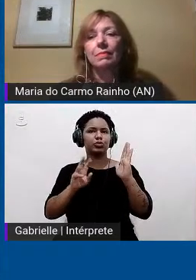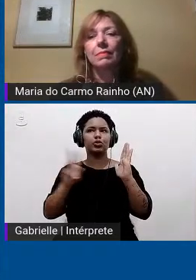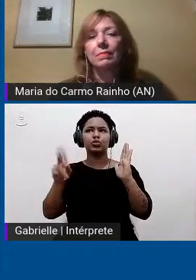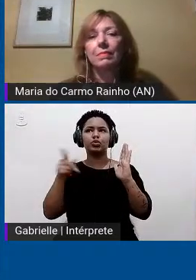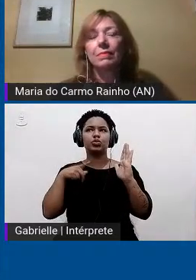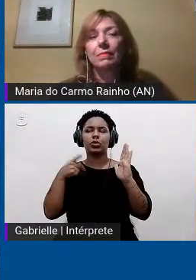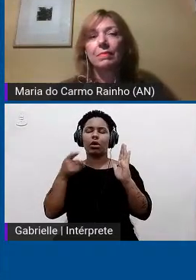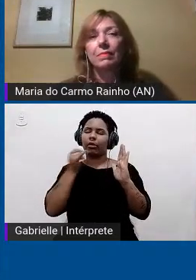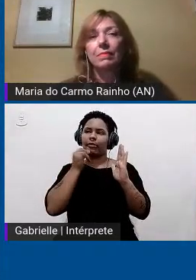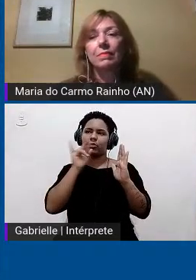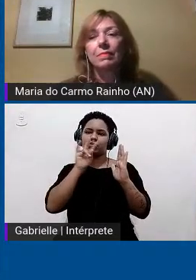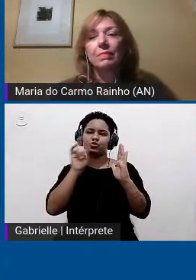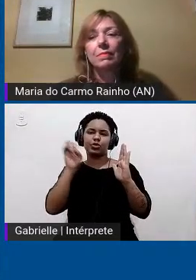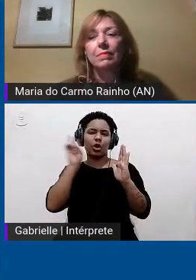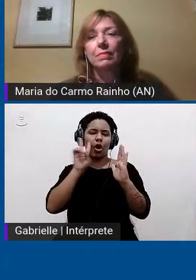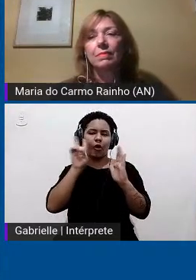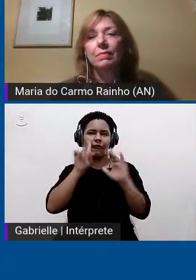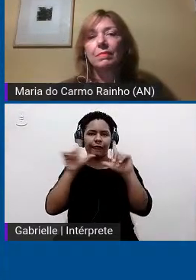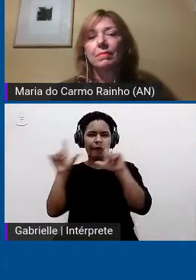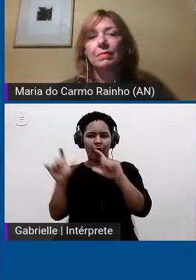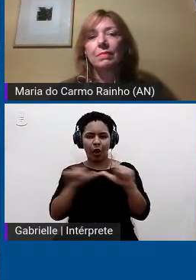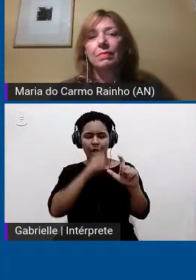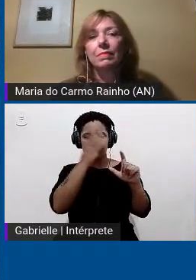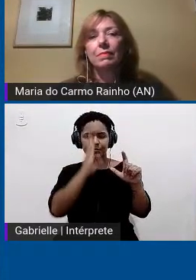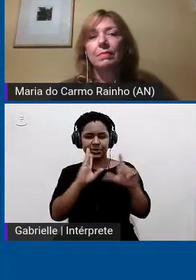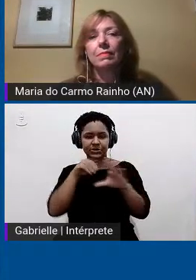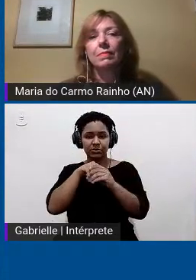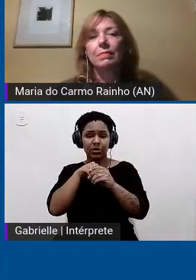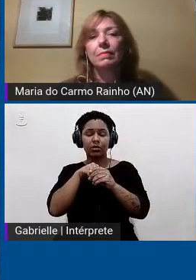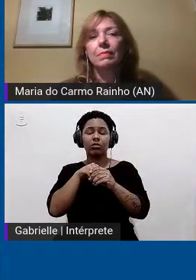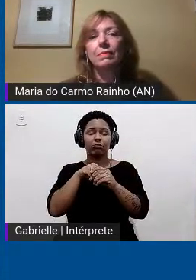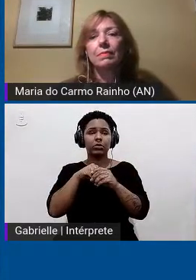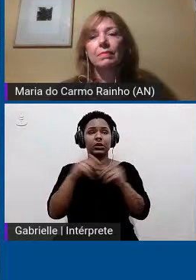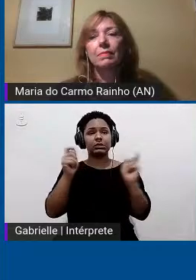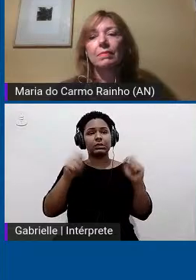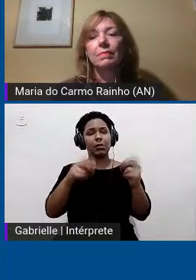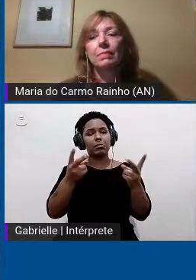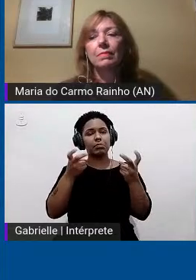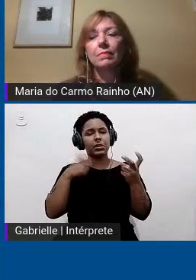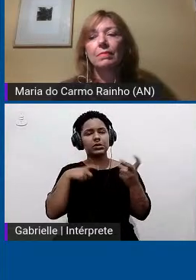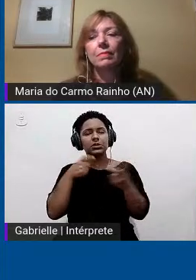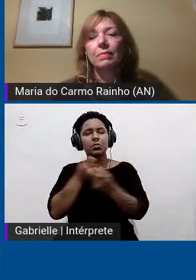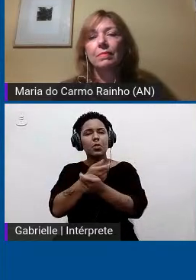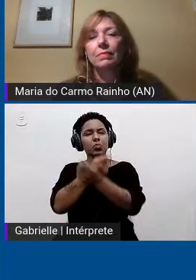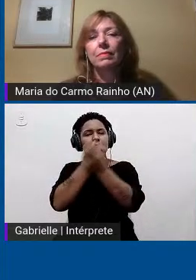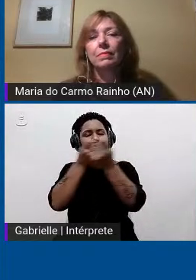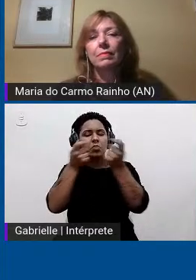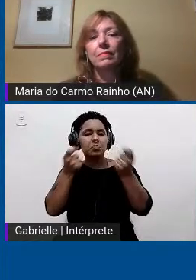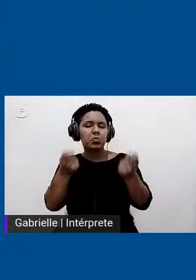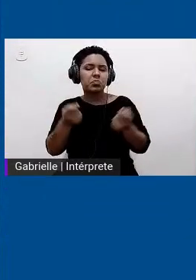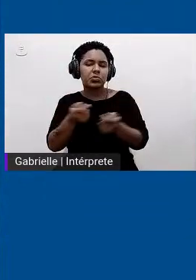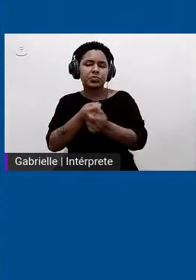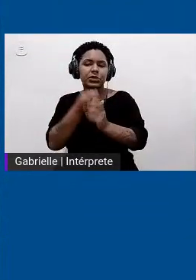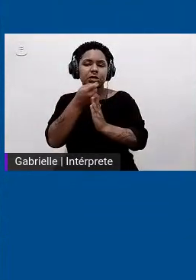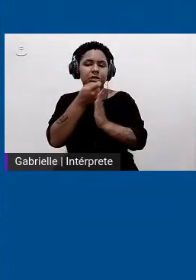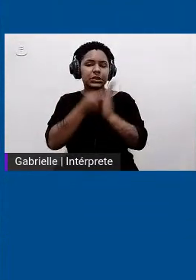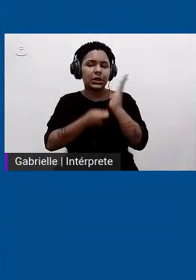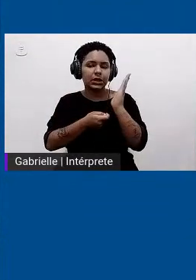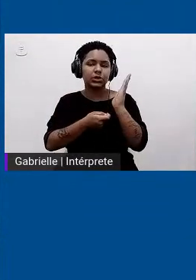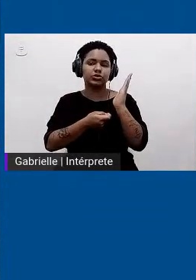no Brasil, você tem muito pouco, mas são pouquíssimos os textos